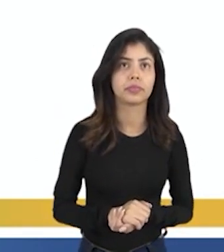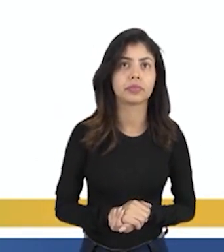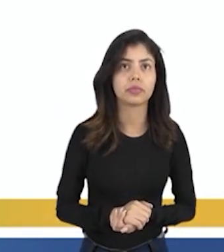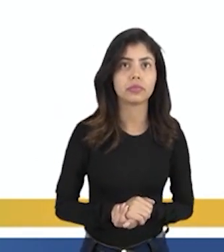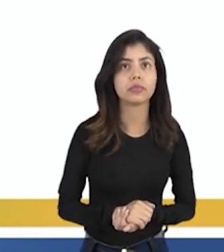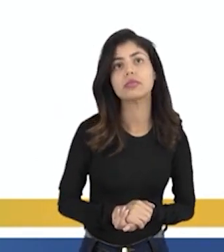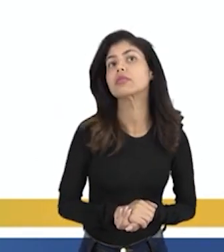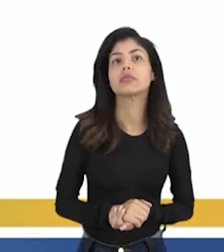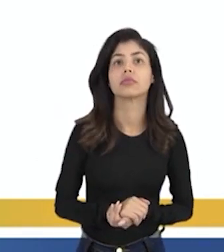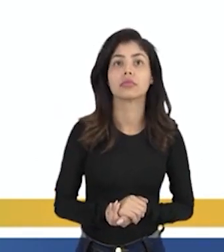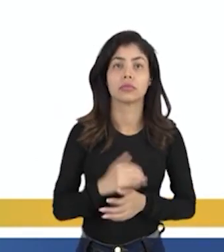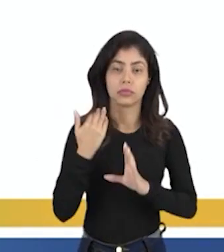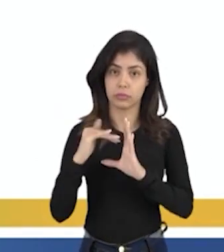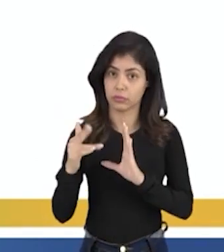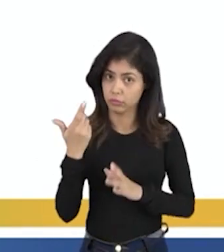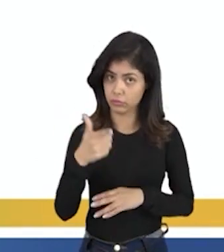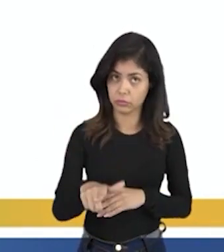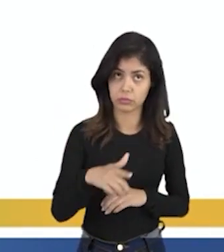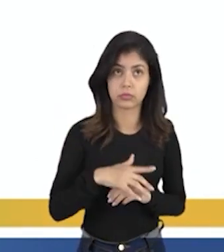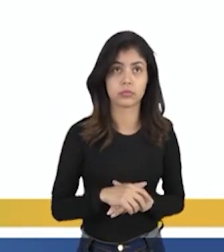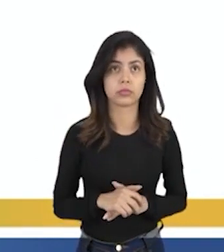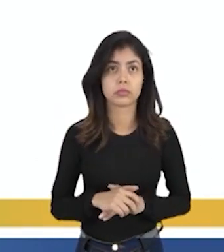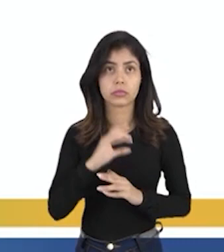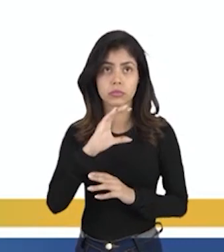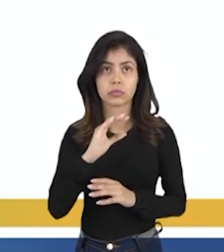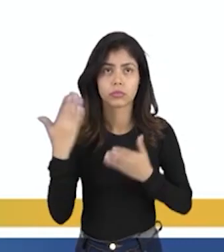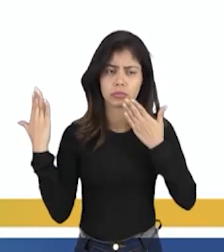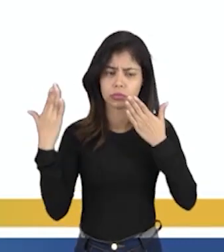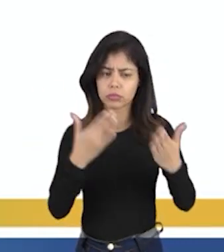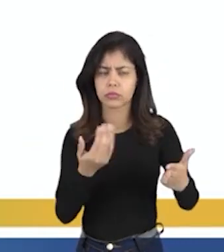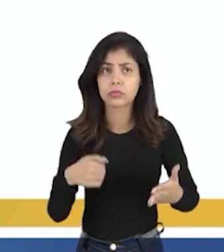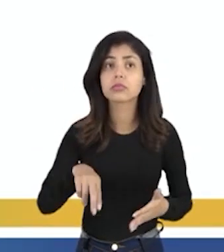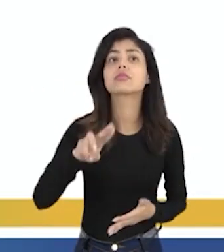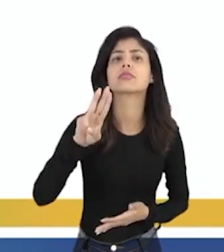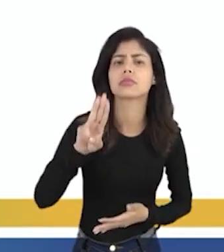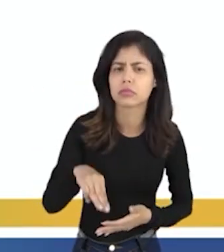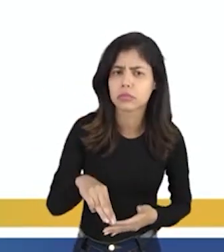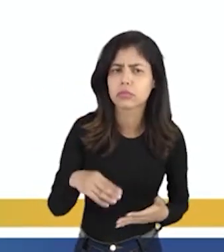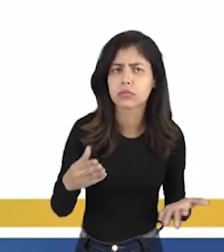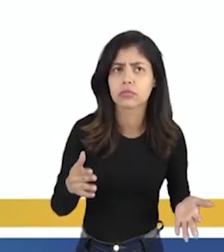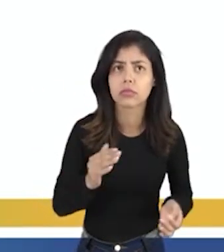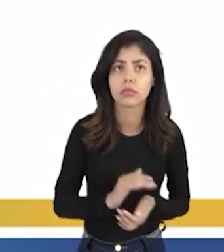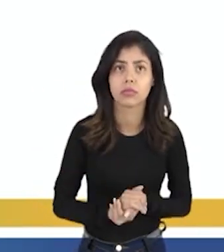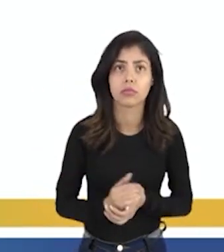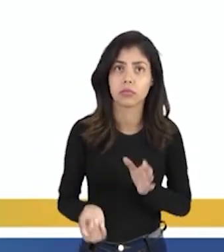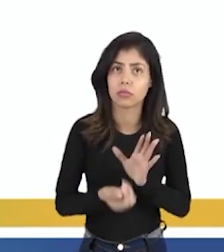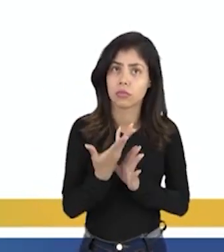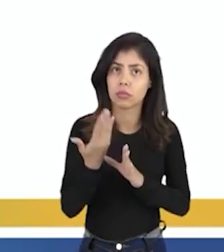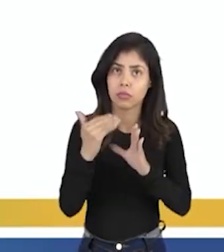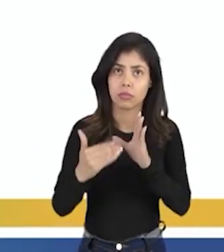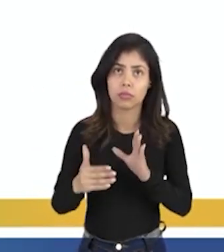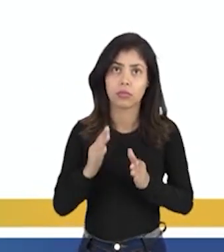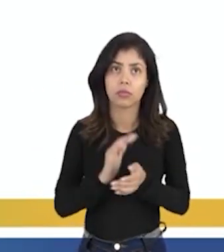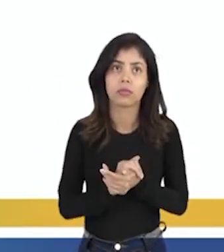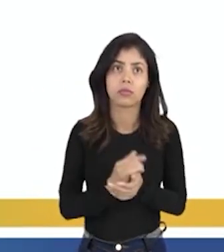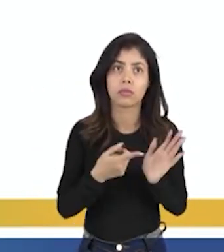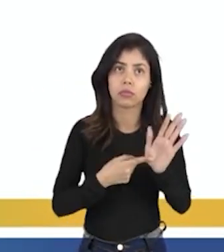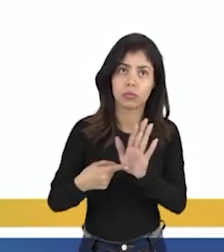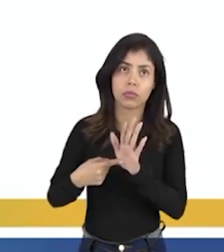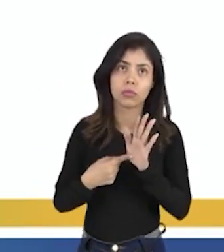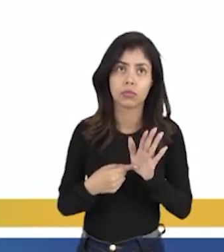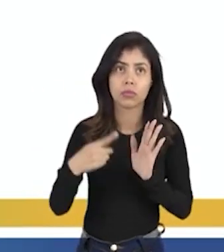De novo a mensagem aqui, ó. C. Focaliza-se o quem produz a